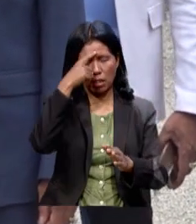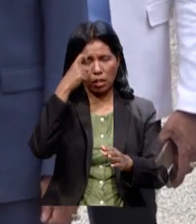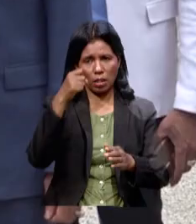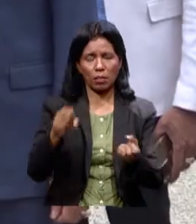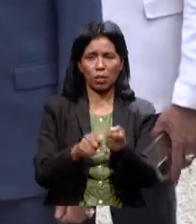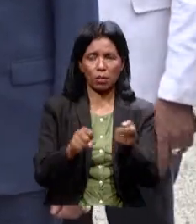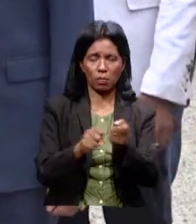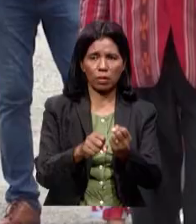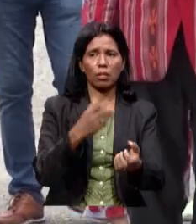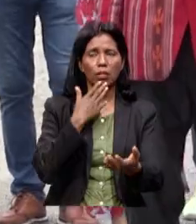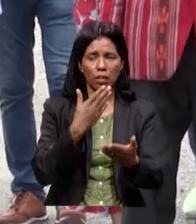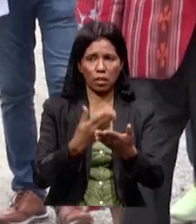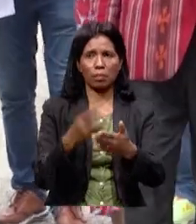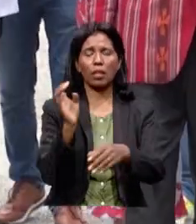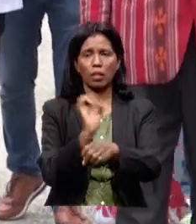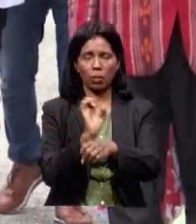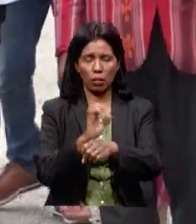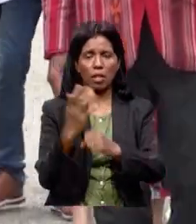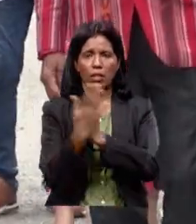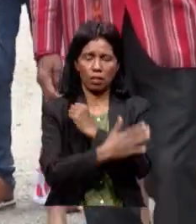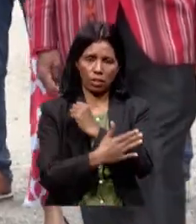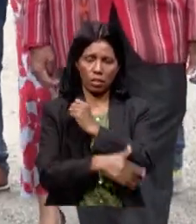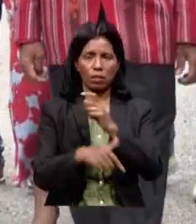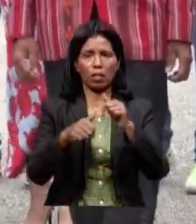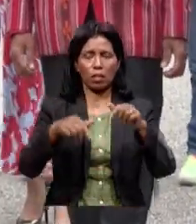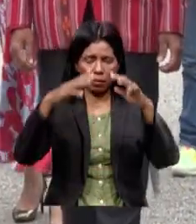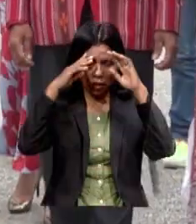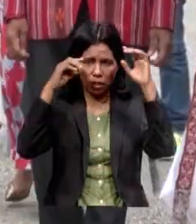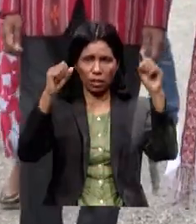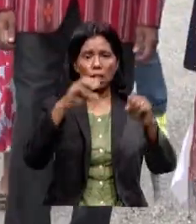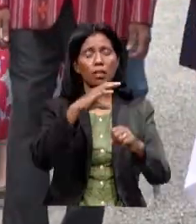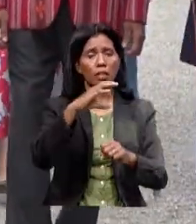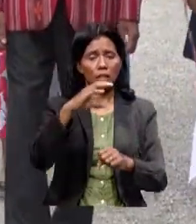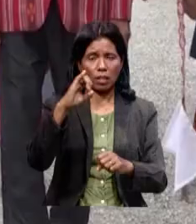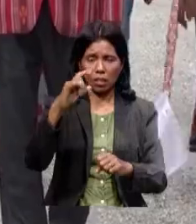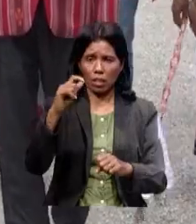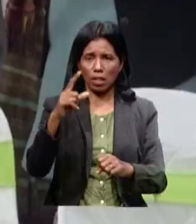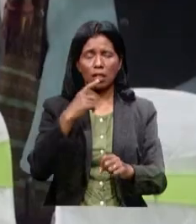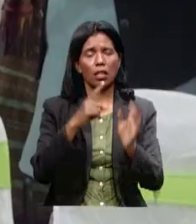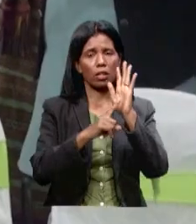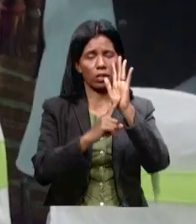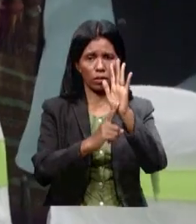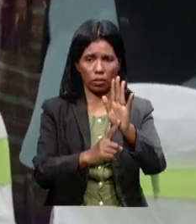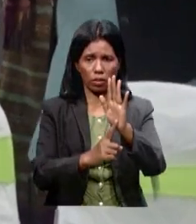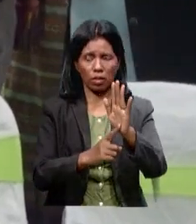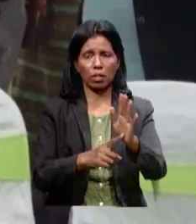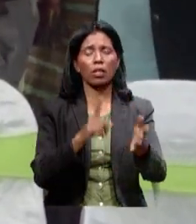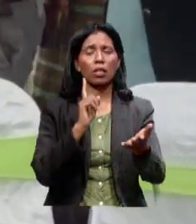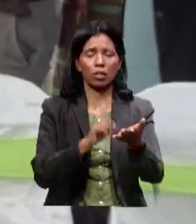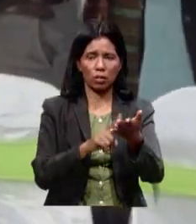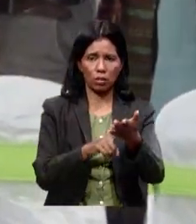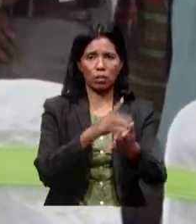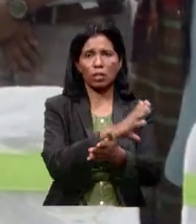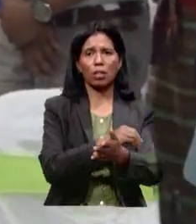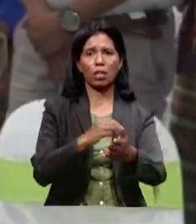ba recuperação economia railaran. Presidente Cecil Teli hatou declaração ne li husinia discurso e âmbito